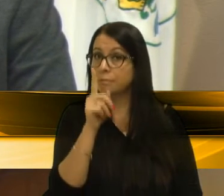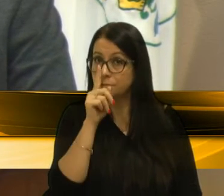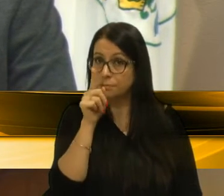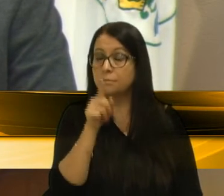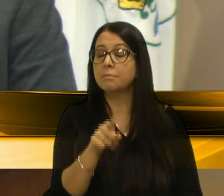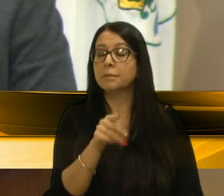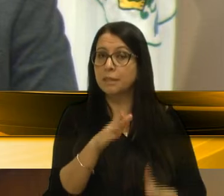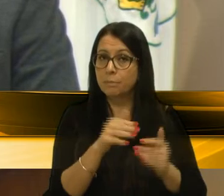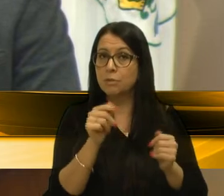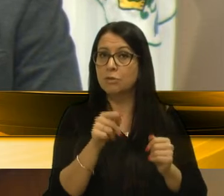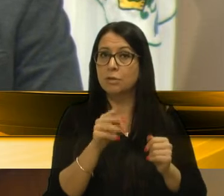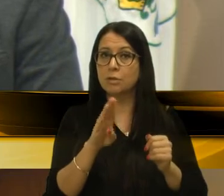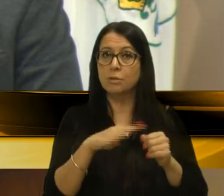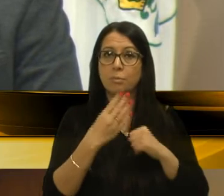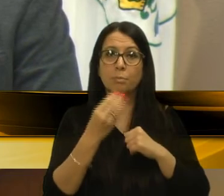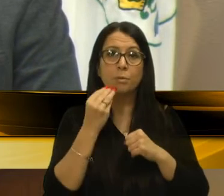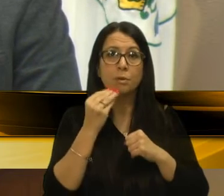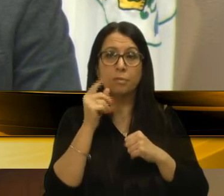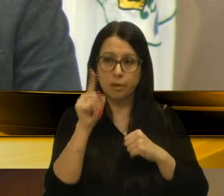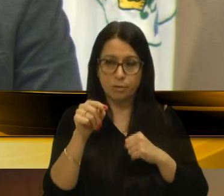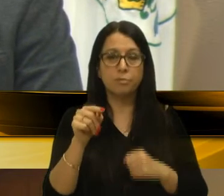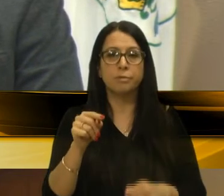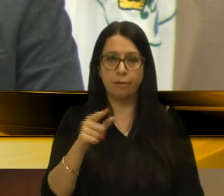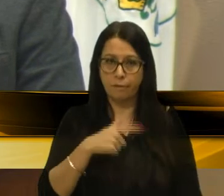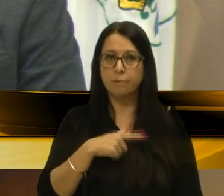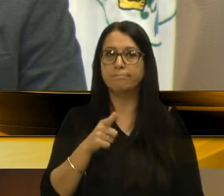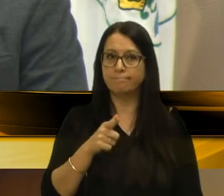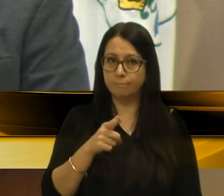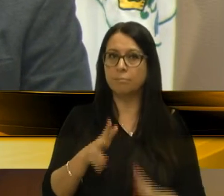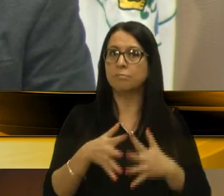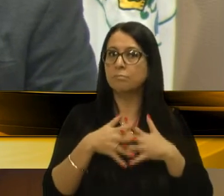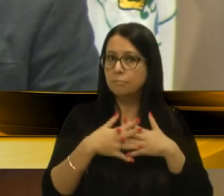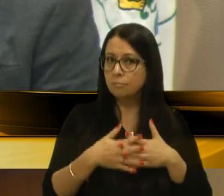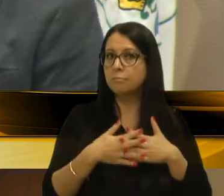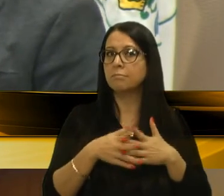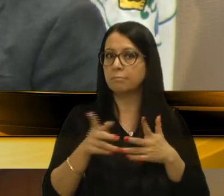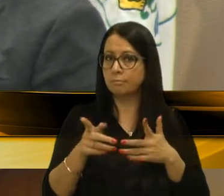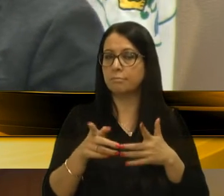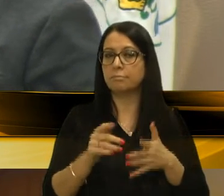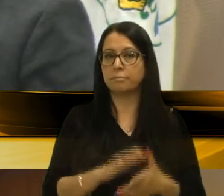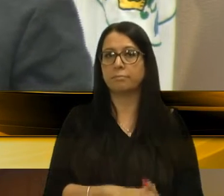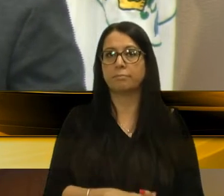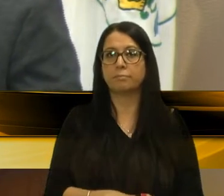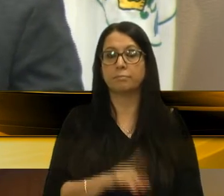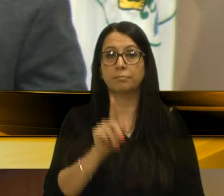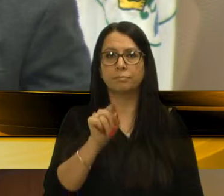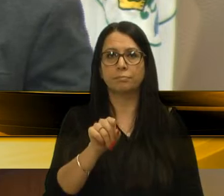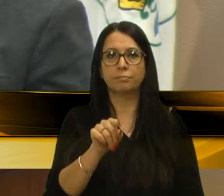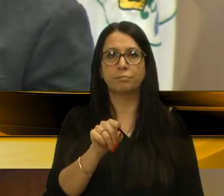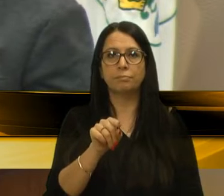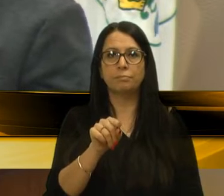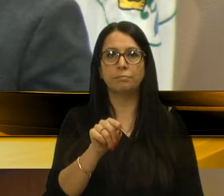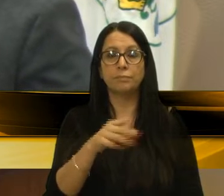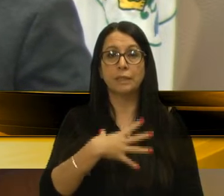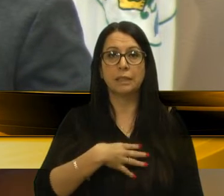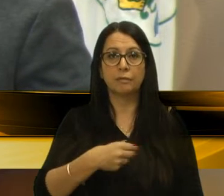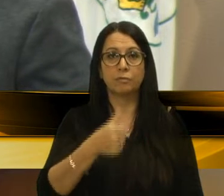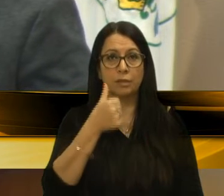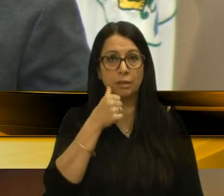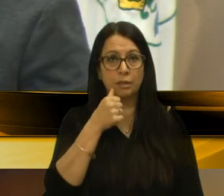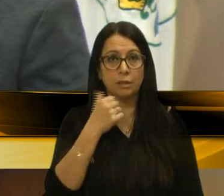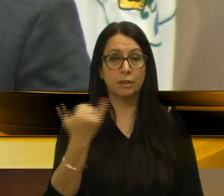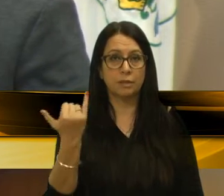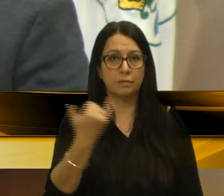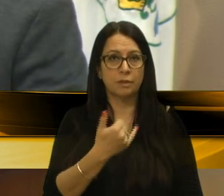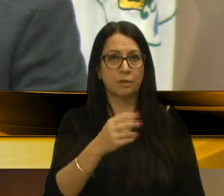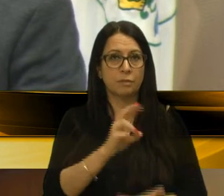moradora de na reta a situação está feia para essa mãe situação está feia pra esse para essa filha que mandou um recado também